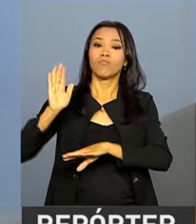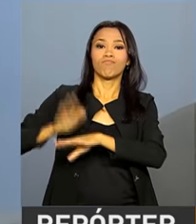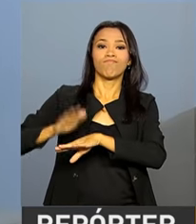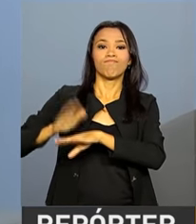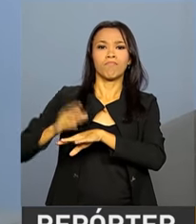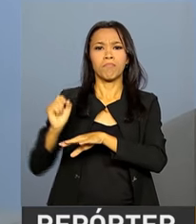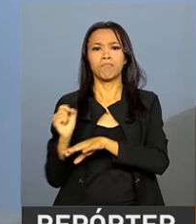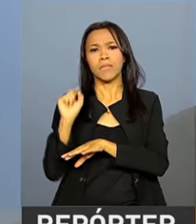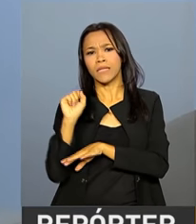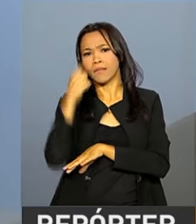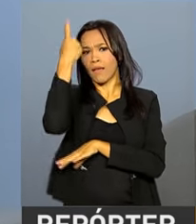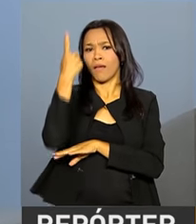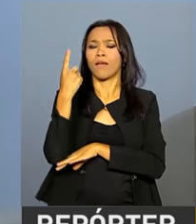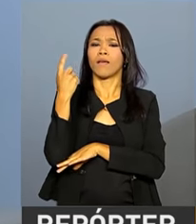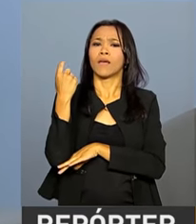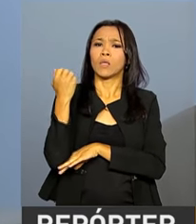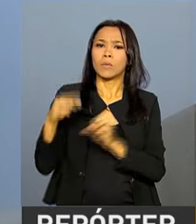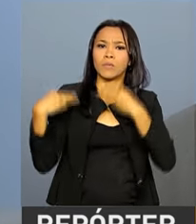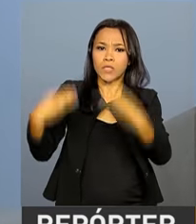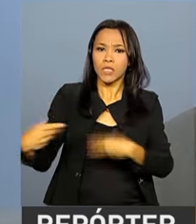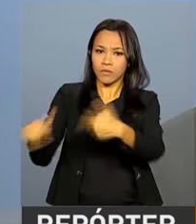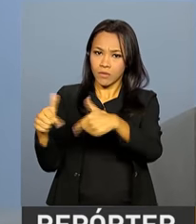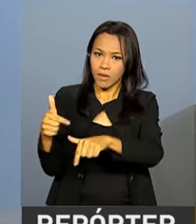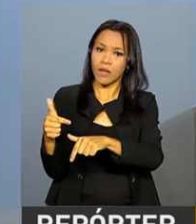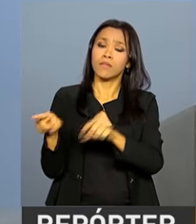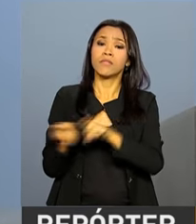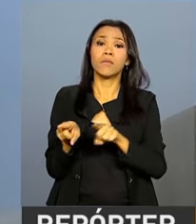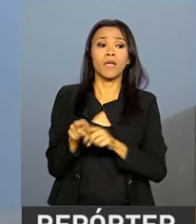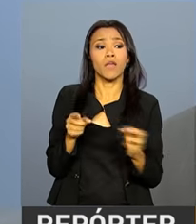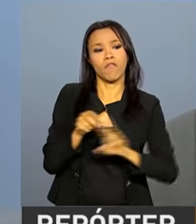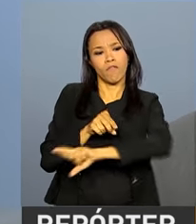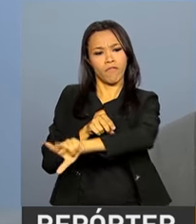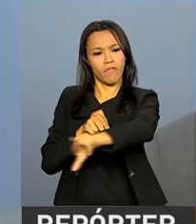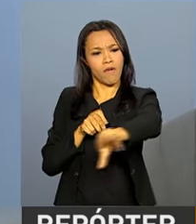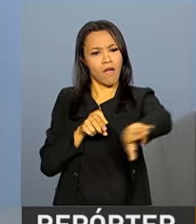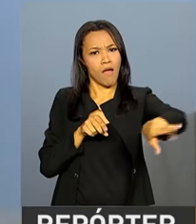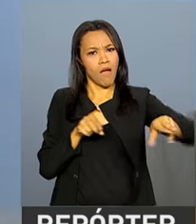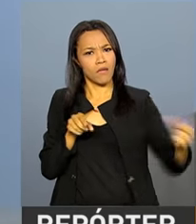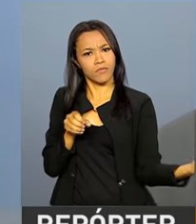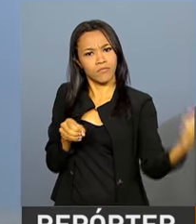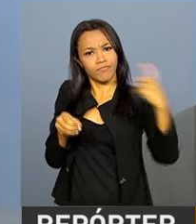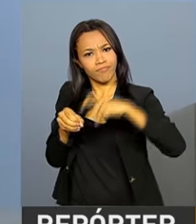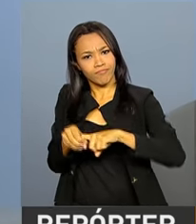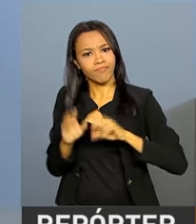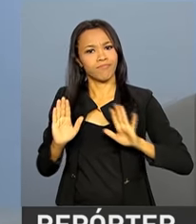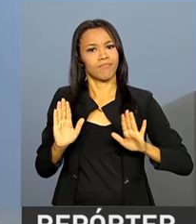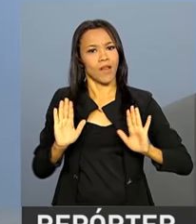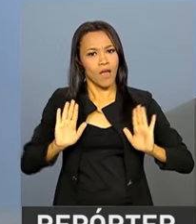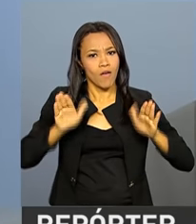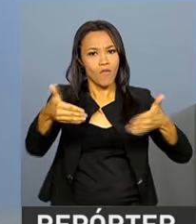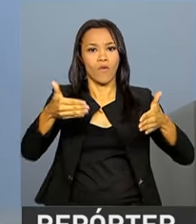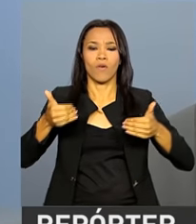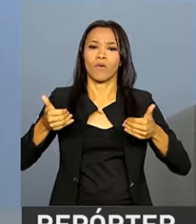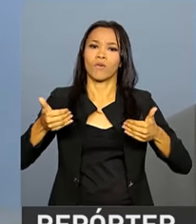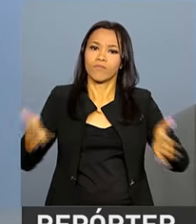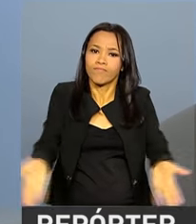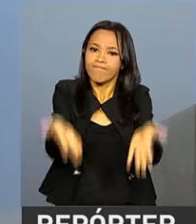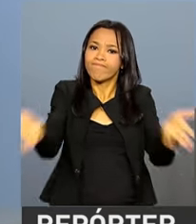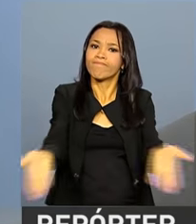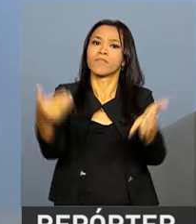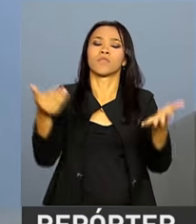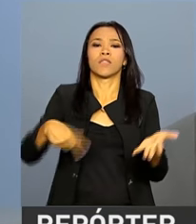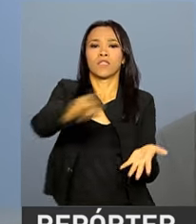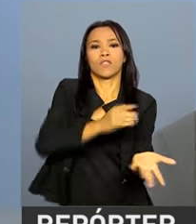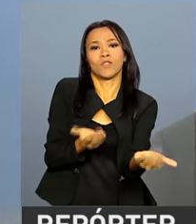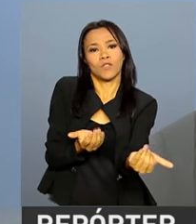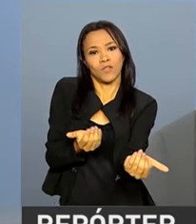em parceria com a Gama de atores que estão trabalhando em prol de desenvolver algum projeto específico para esses jovens que estão